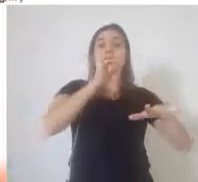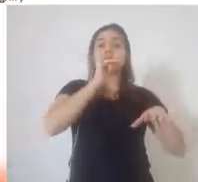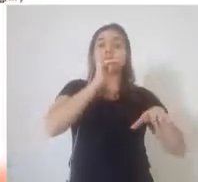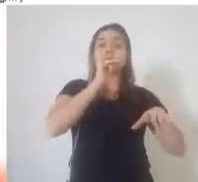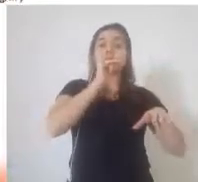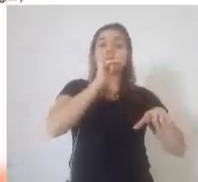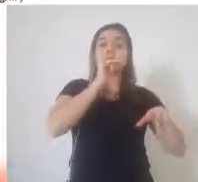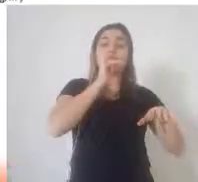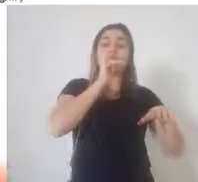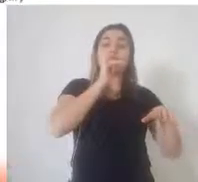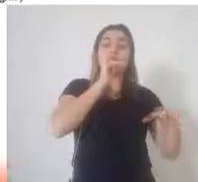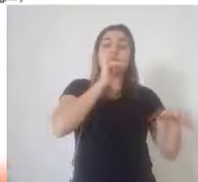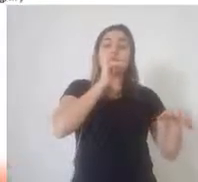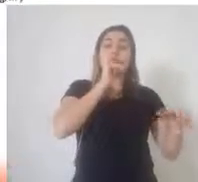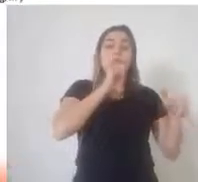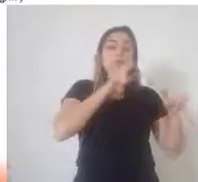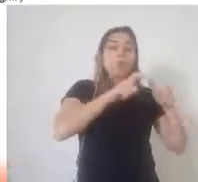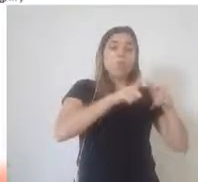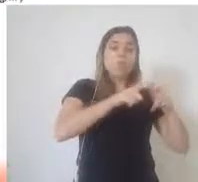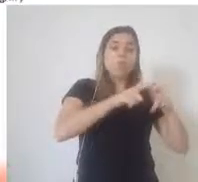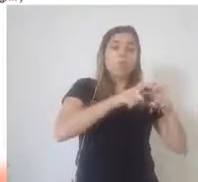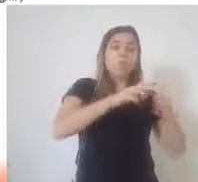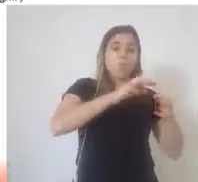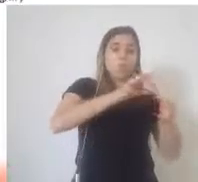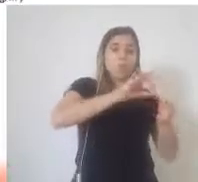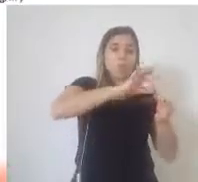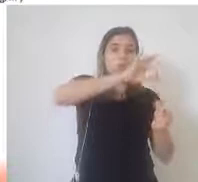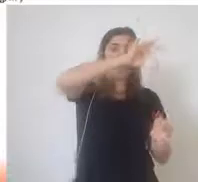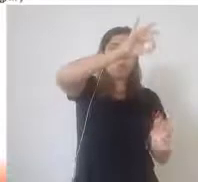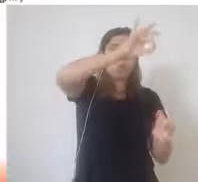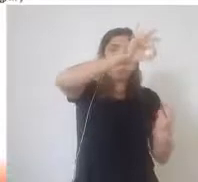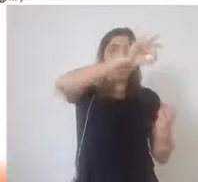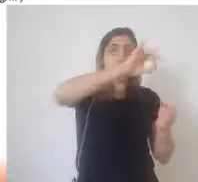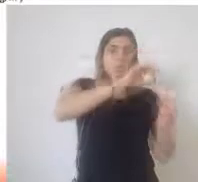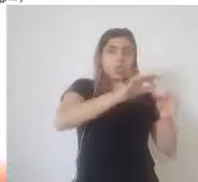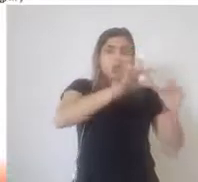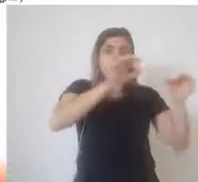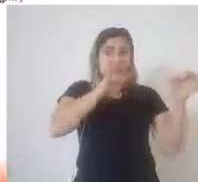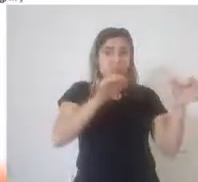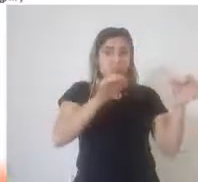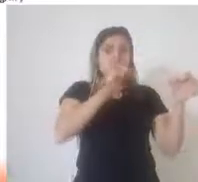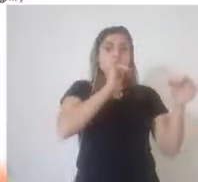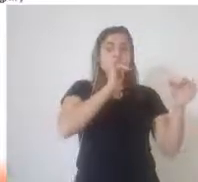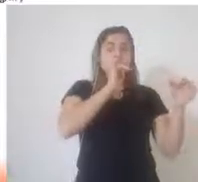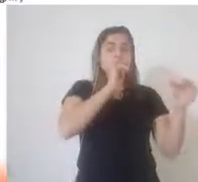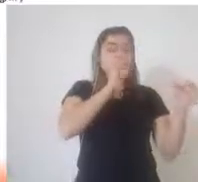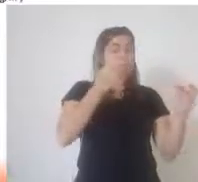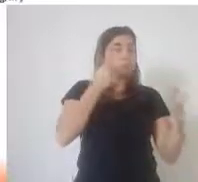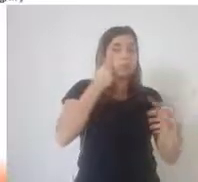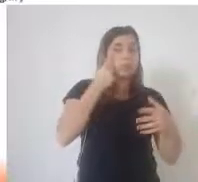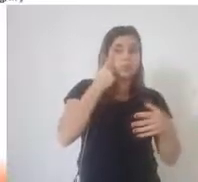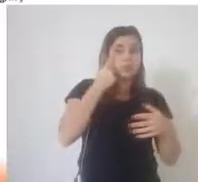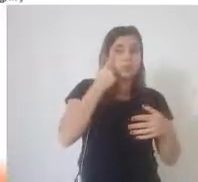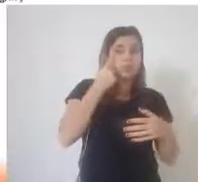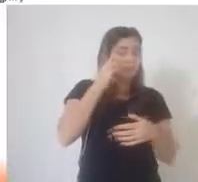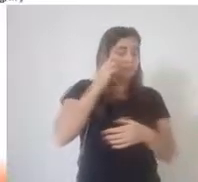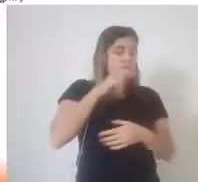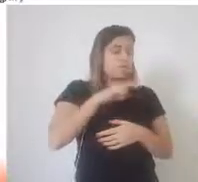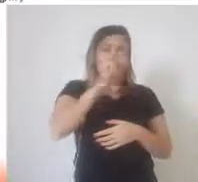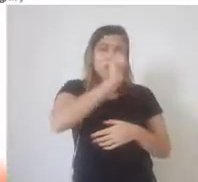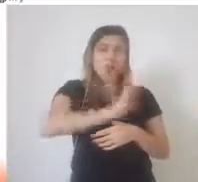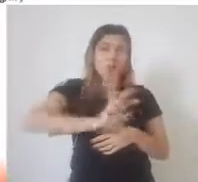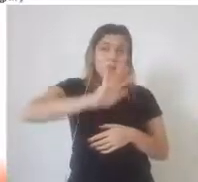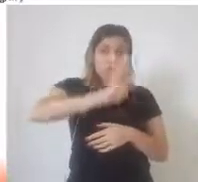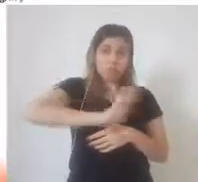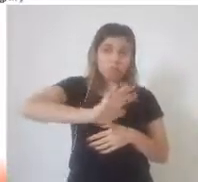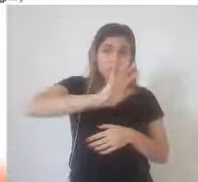tamanho do consumidor primário é relativamente menor do que o produtor, como a gente